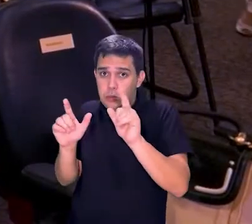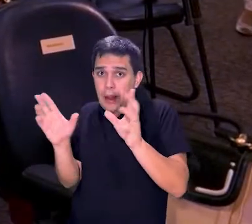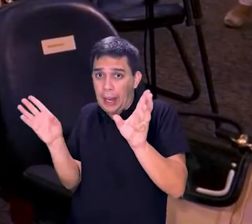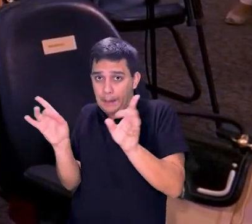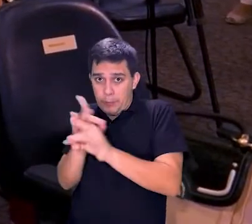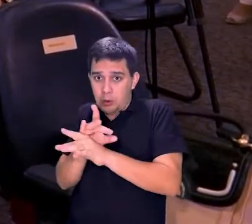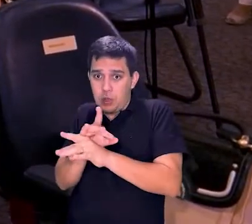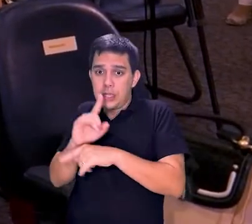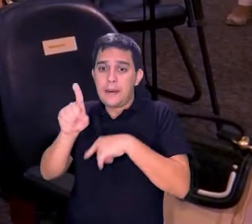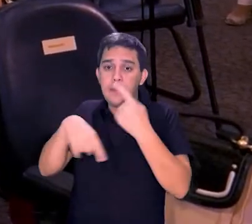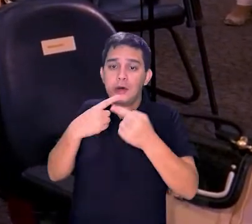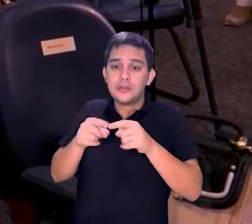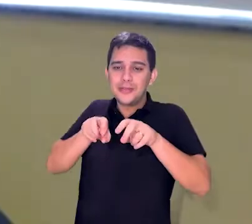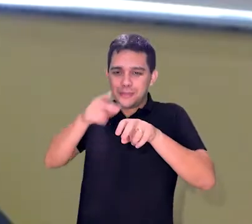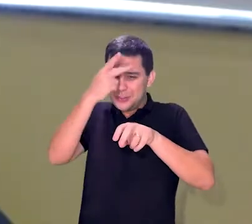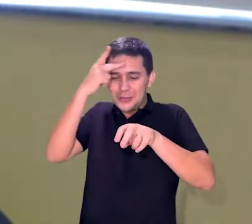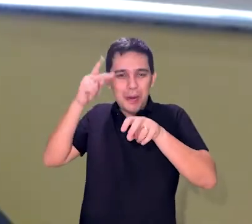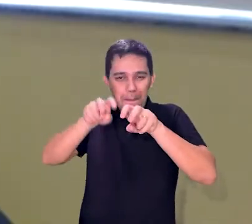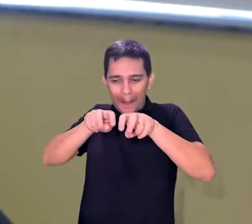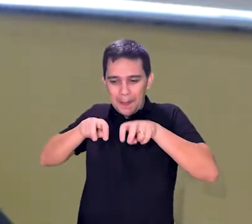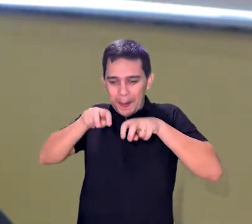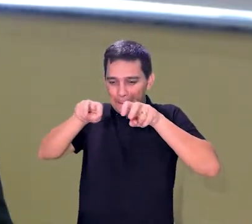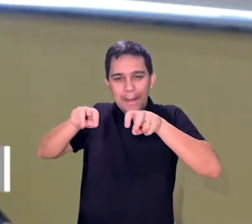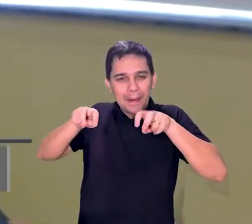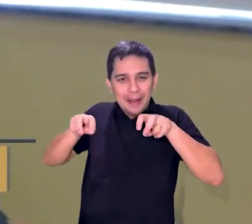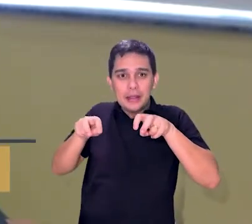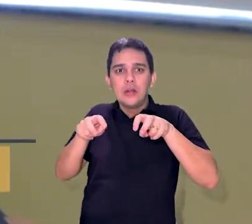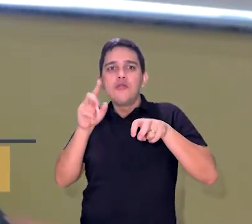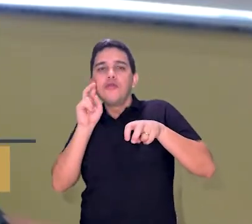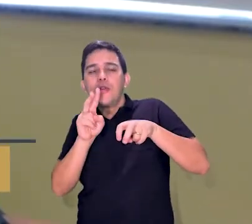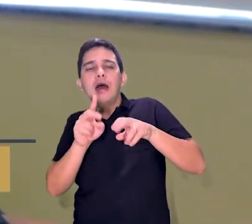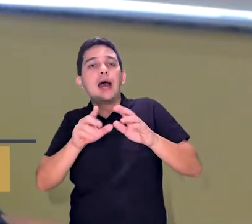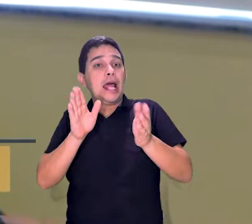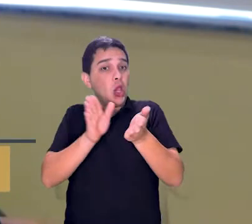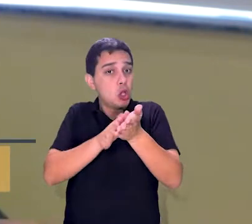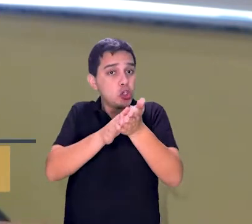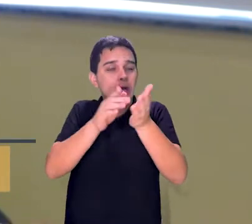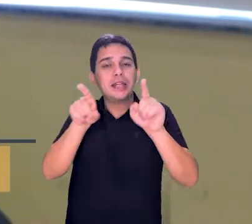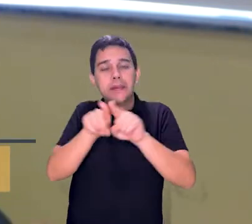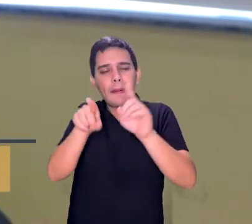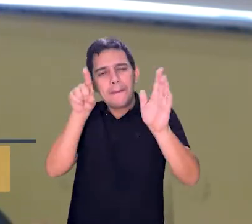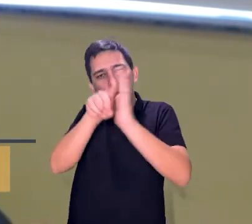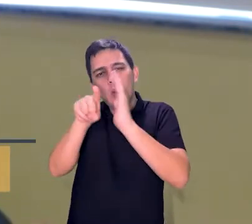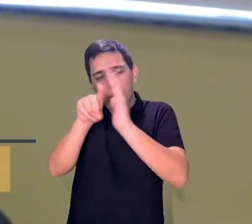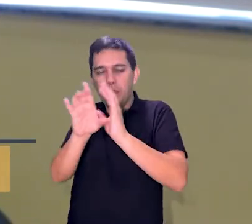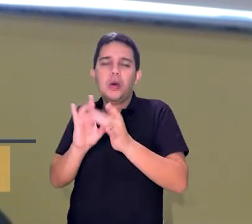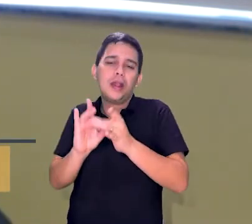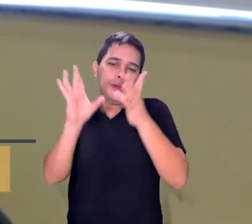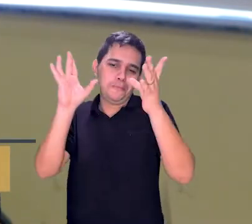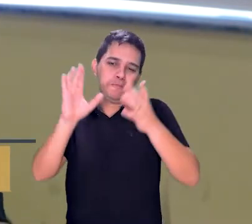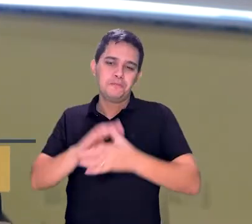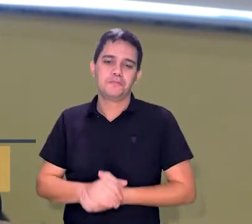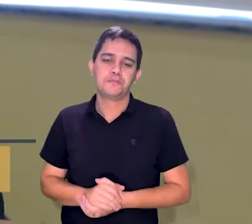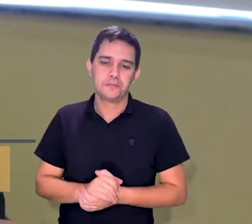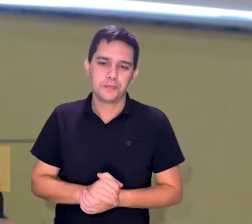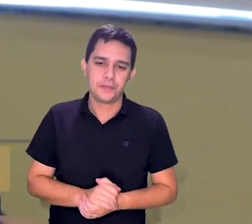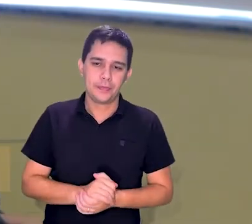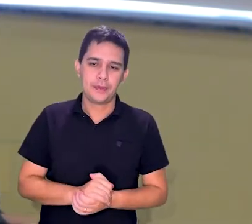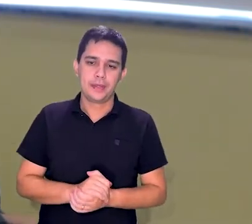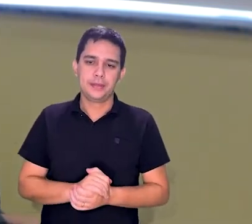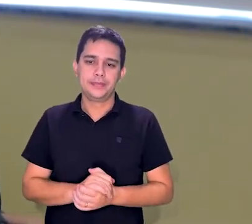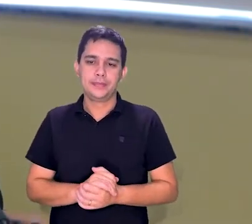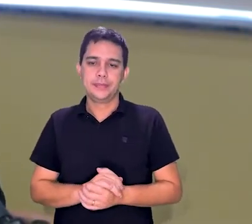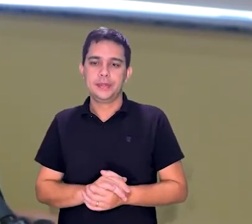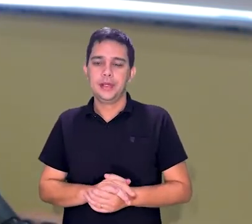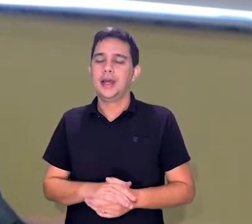elogios aos entrevistados. Eu sou suspeito para falar sobre a questão ambiental. Eu sempre trabalhei nessa